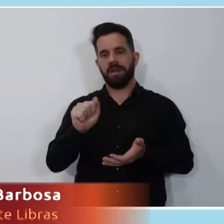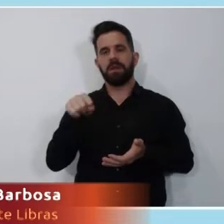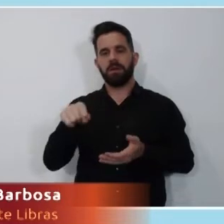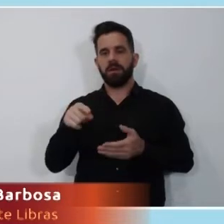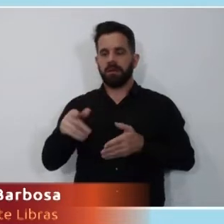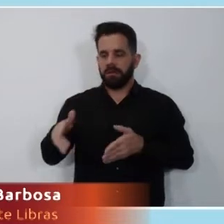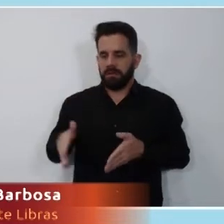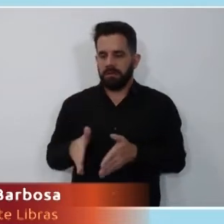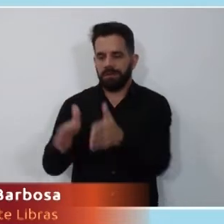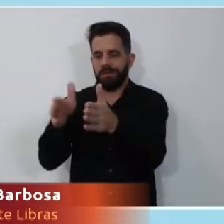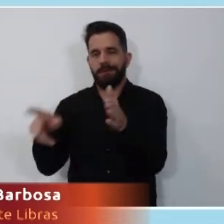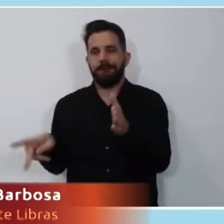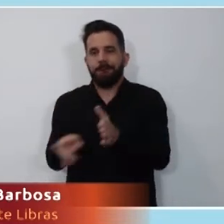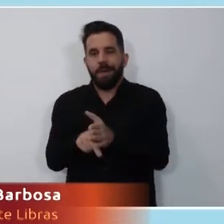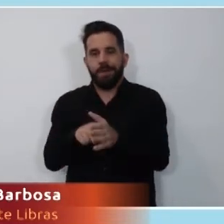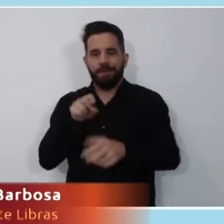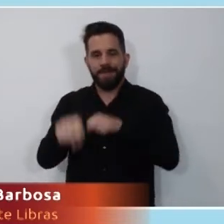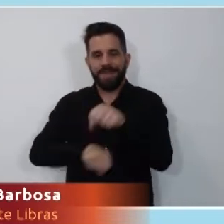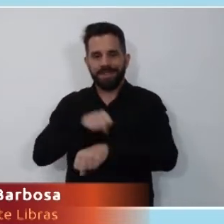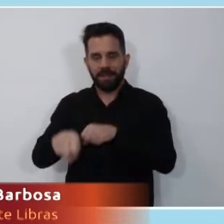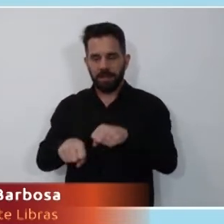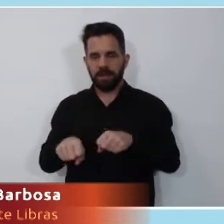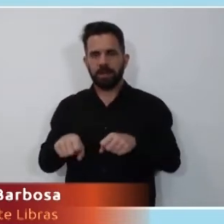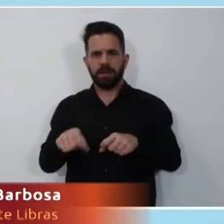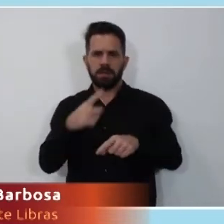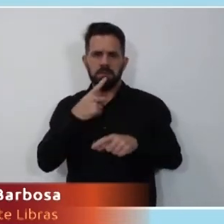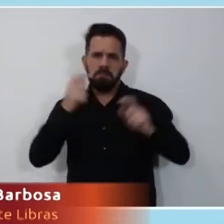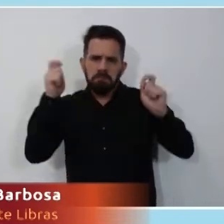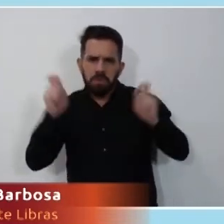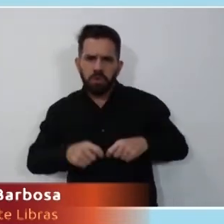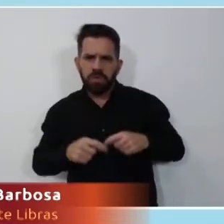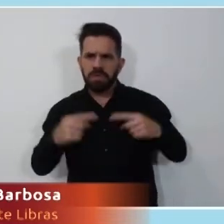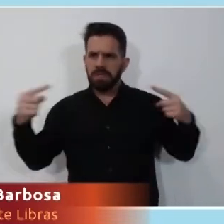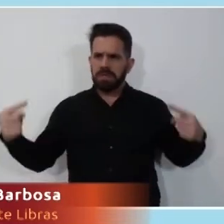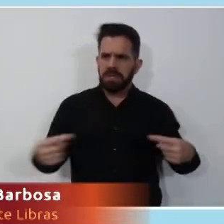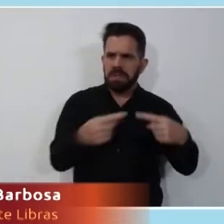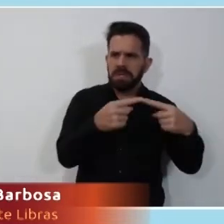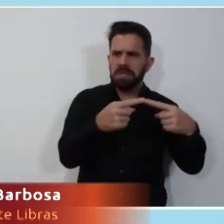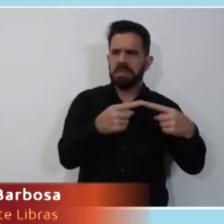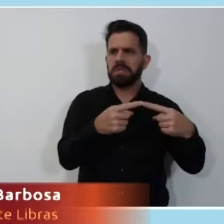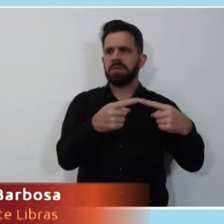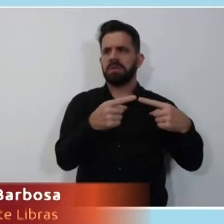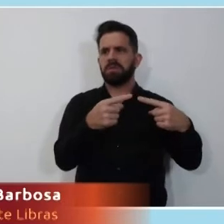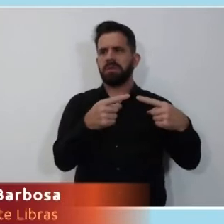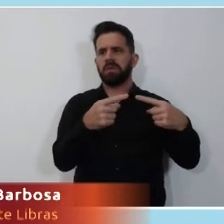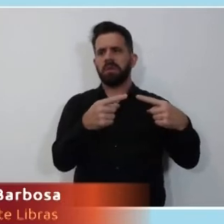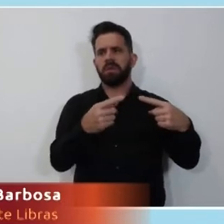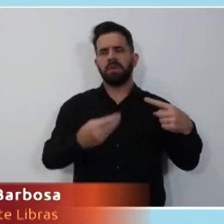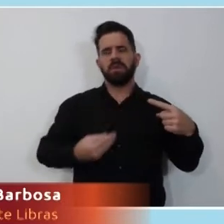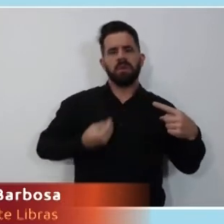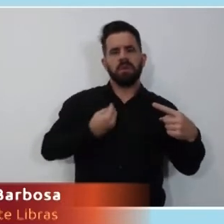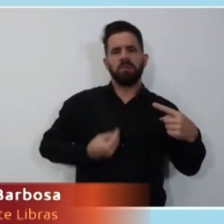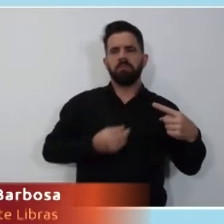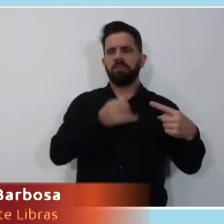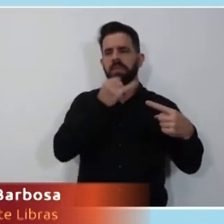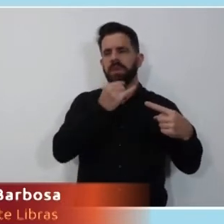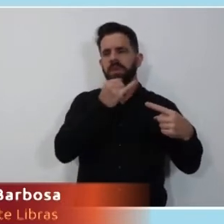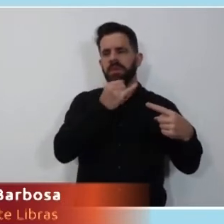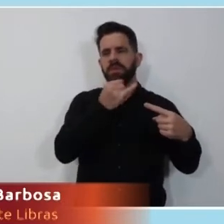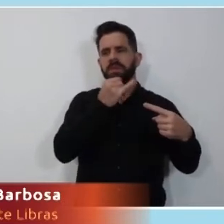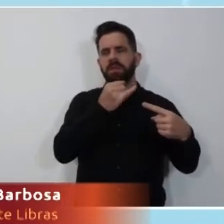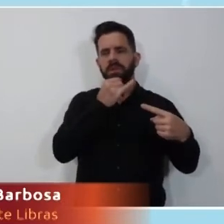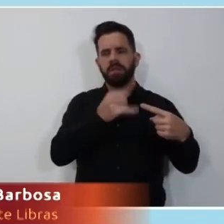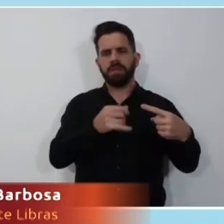liguem locais diferentes da cidade? A gente vê as ciclovias próximas geralmente às universidades, né, como ali na